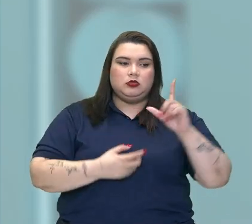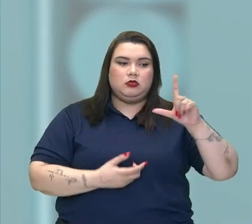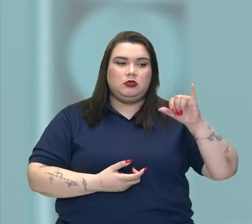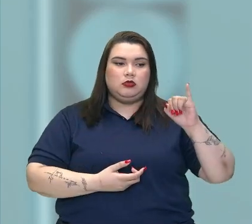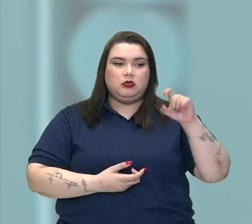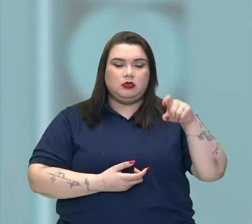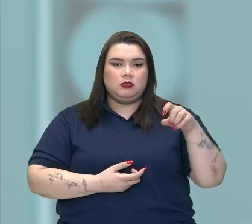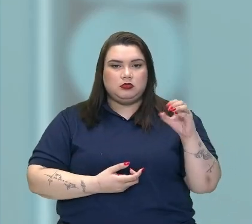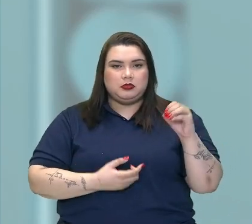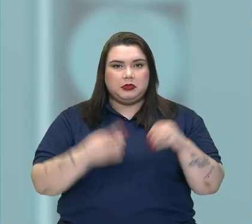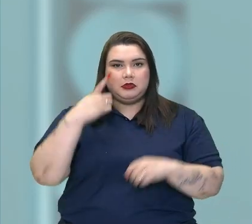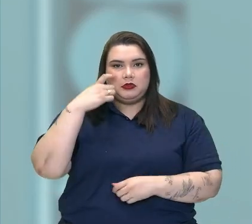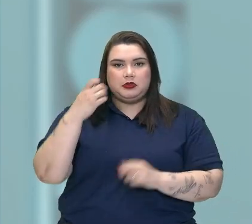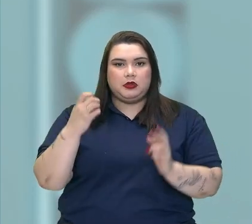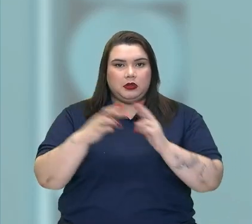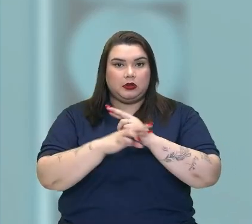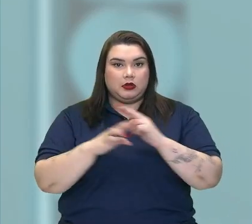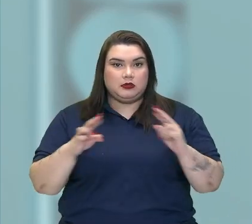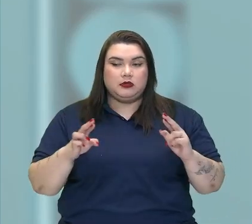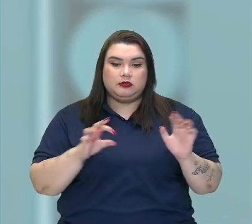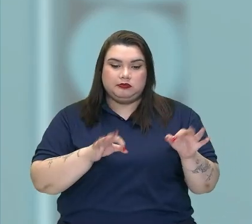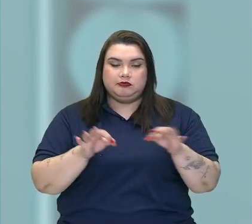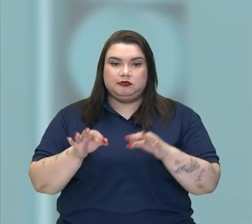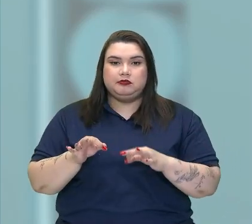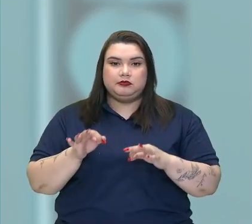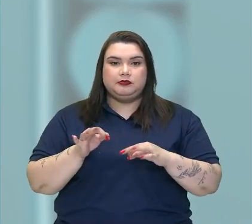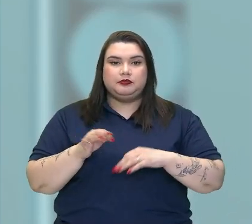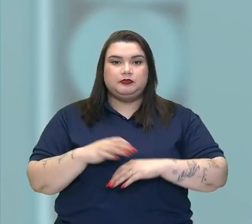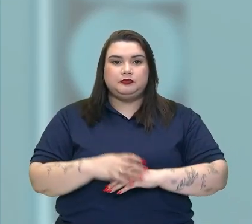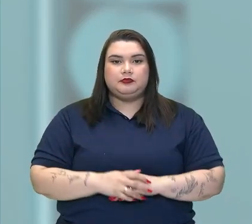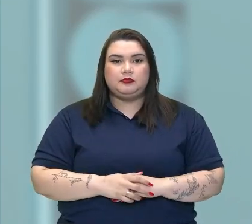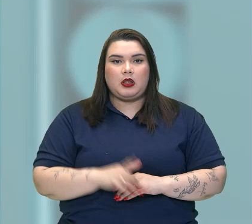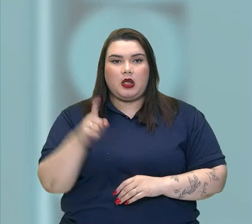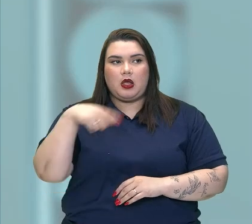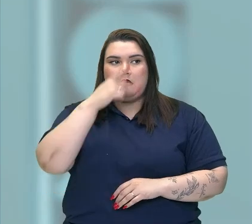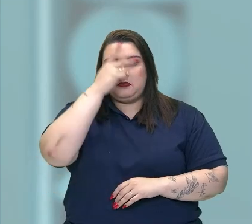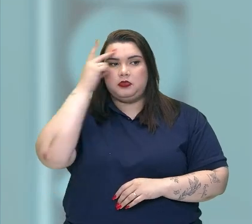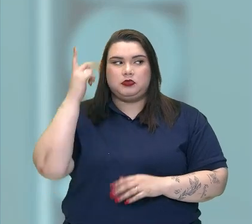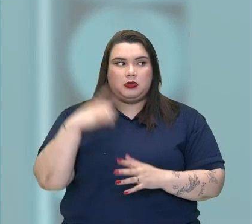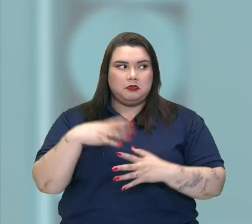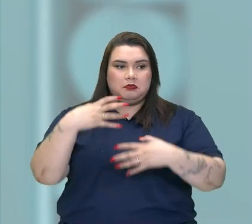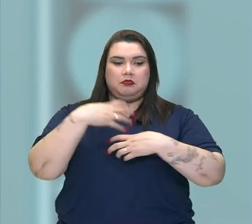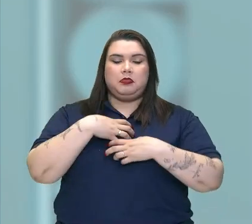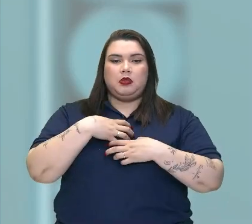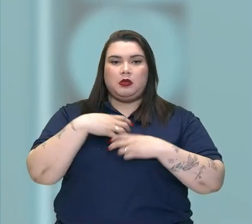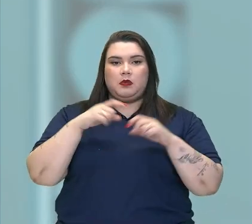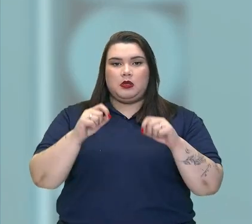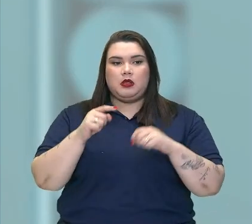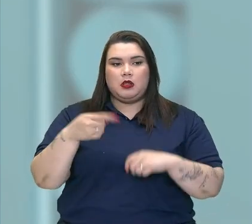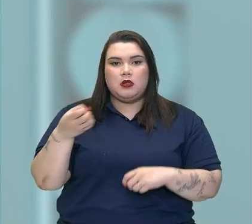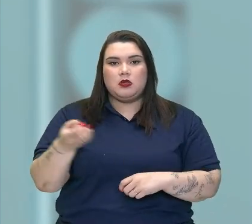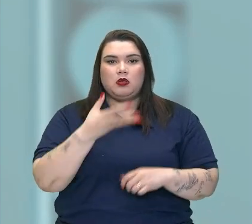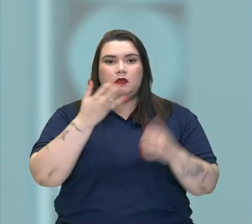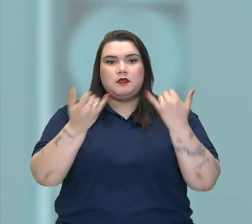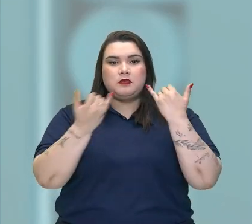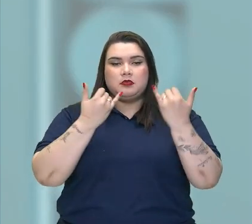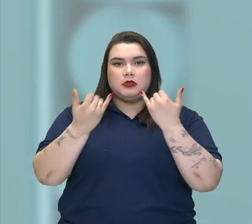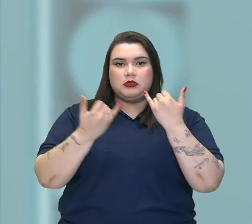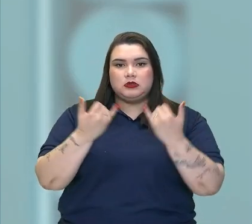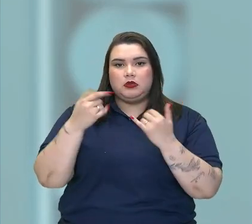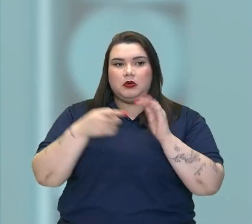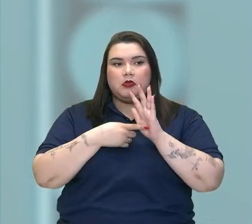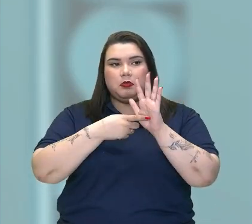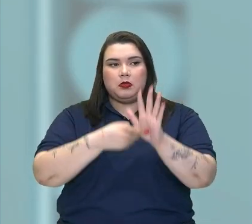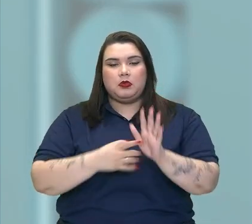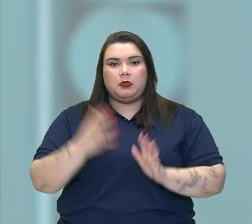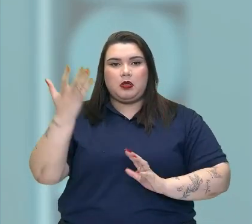Bem interessante, né? É bastante crítico, essa é a ideia. É chocar, é trazer esse novo mundo em que a televisão não para de te